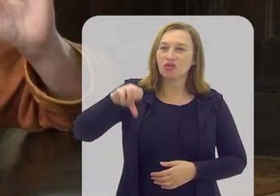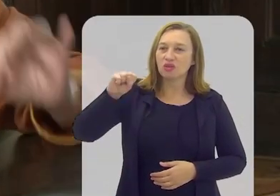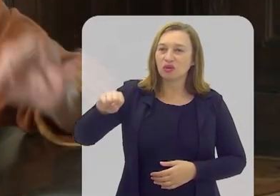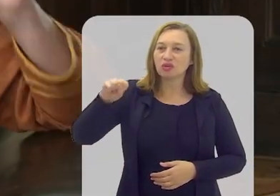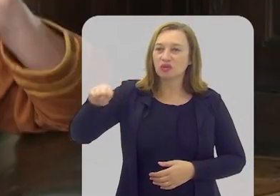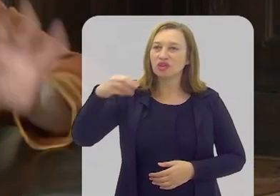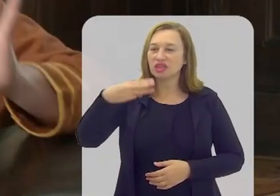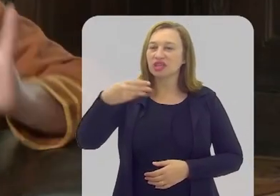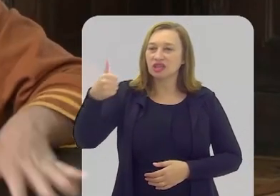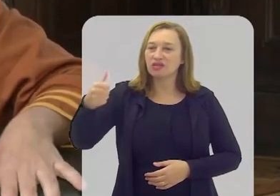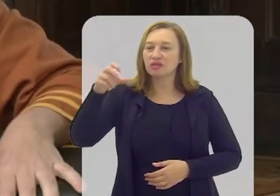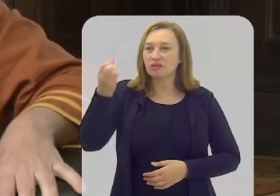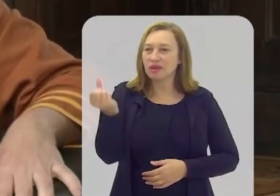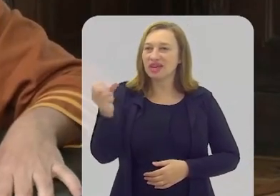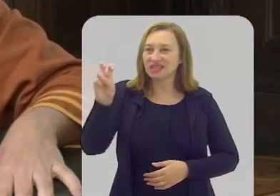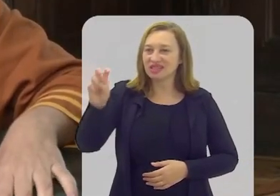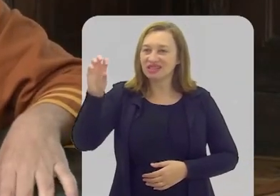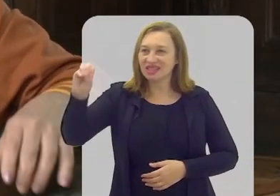Macaé,